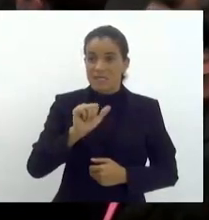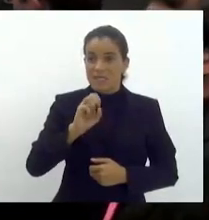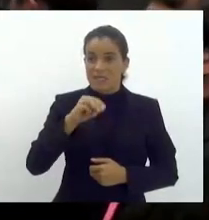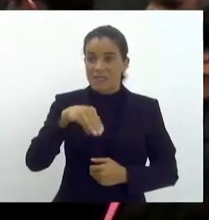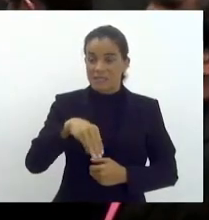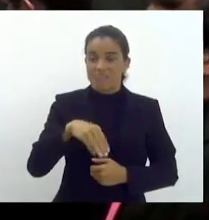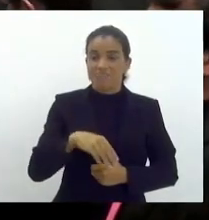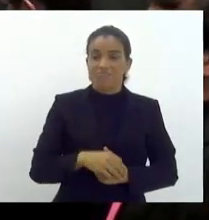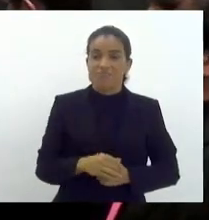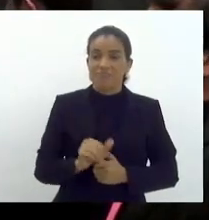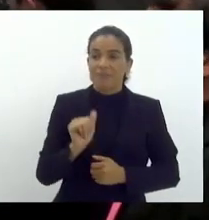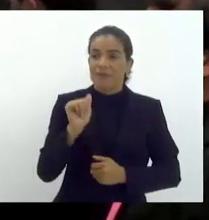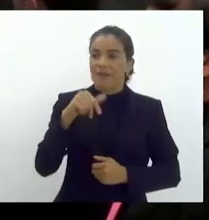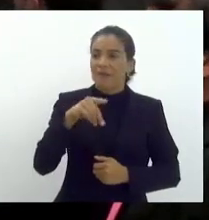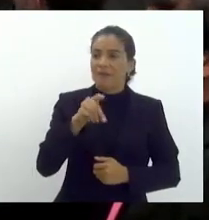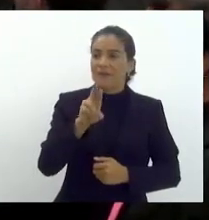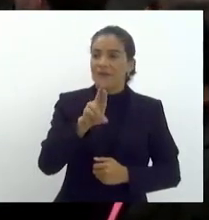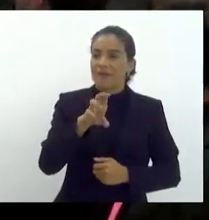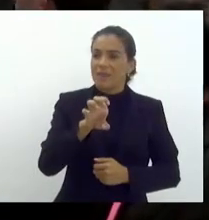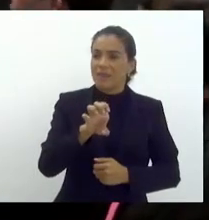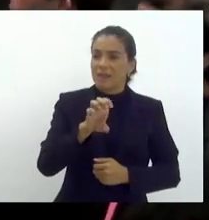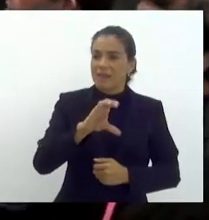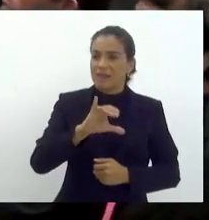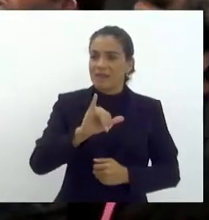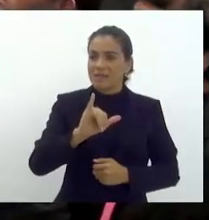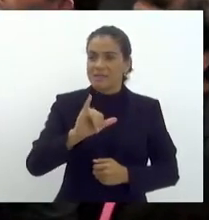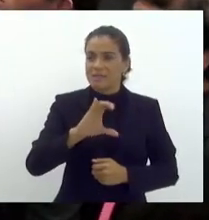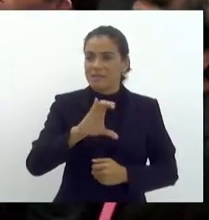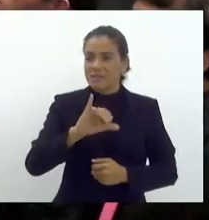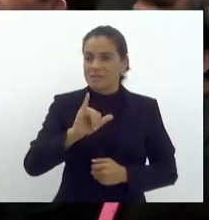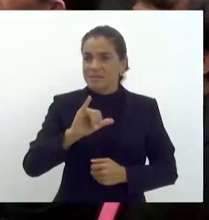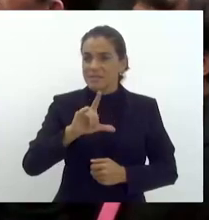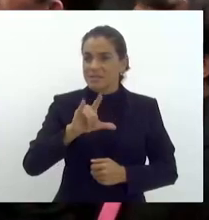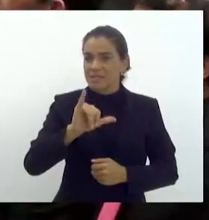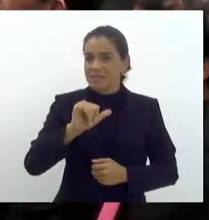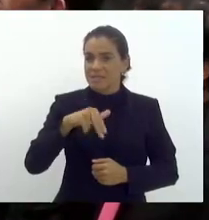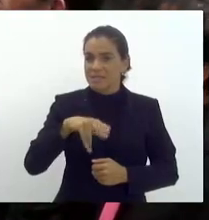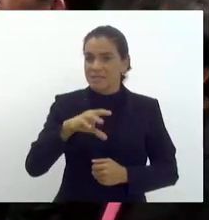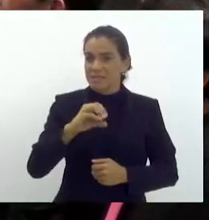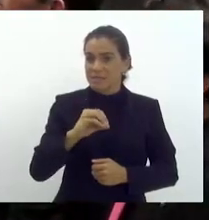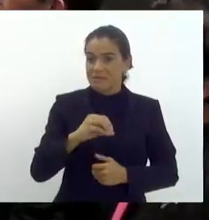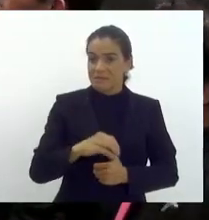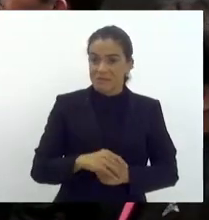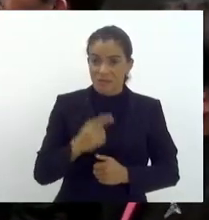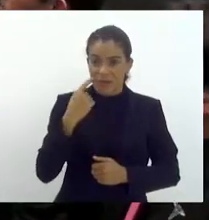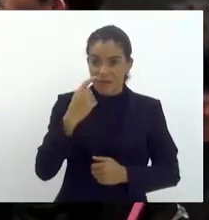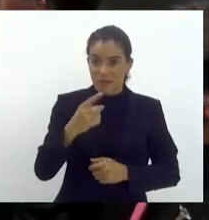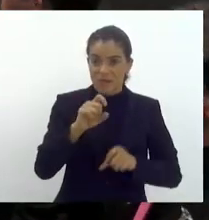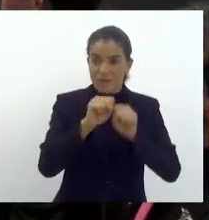Andrezinho Siciliano tá no sistema Léo já viu online aqui também